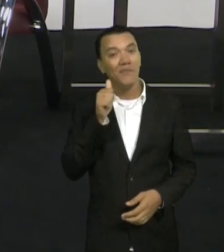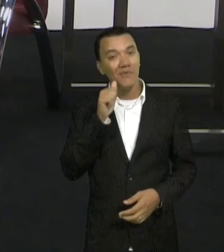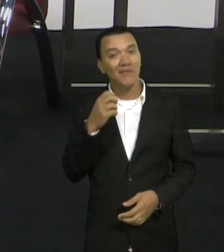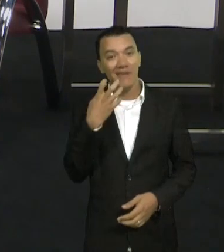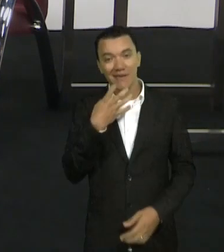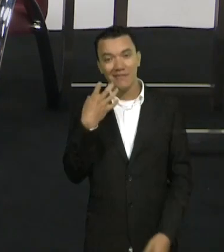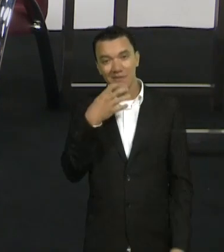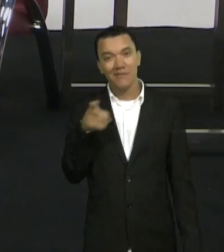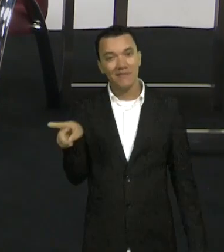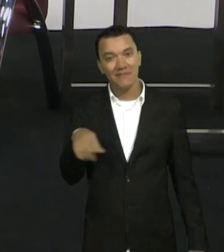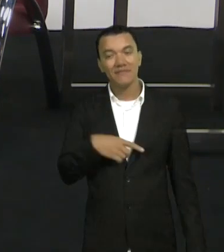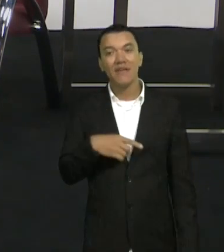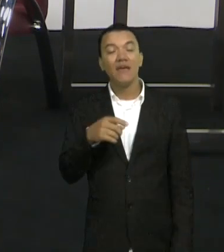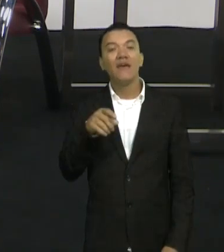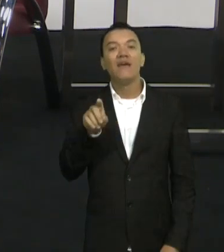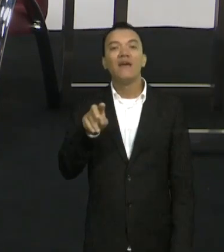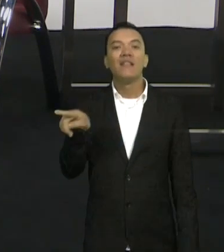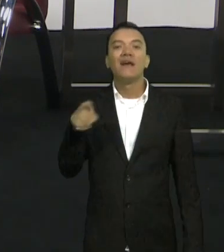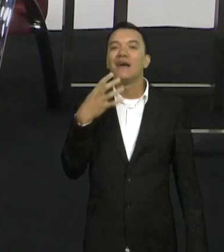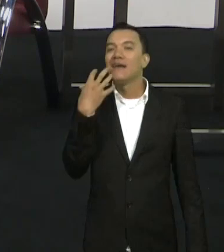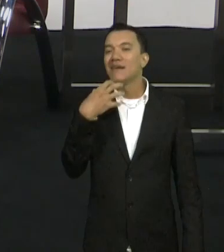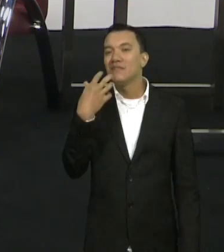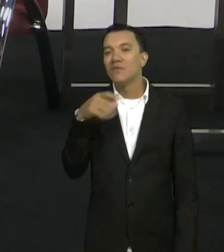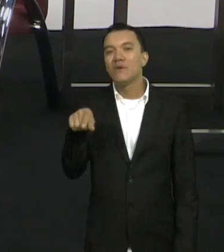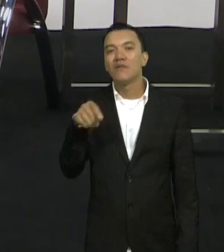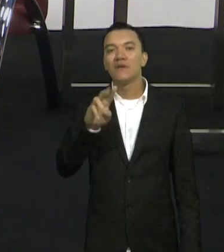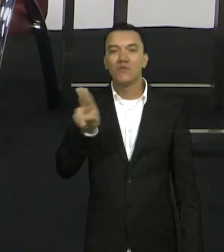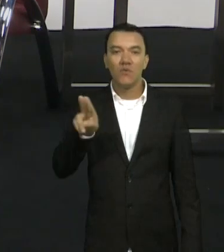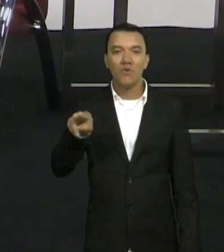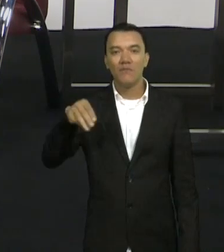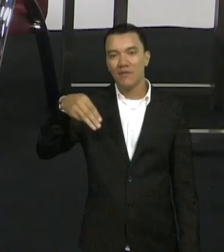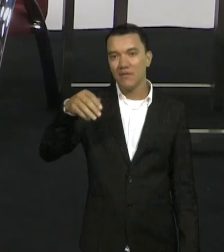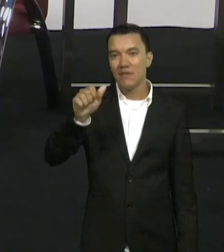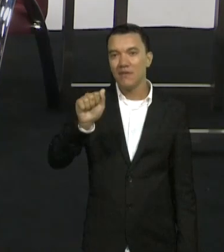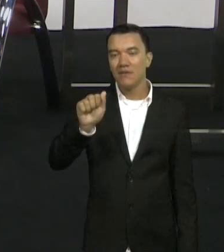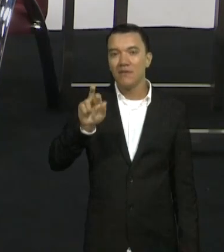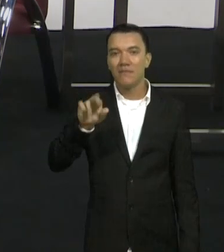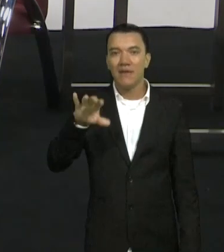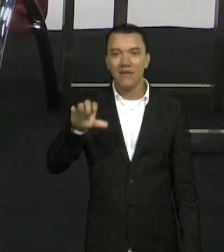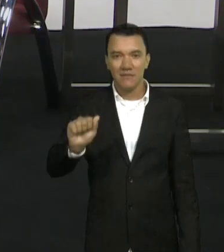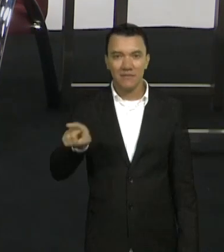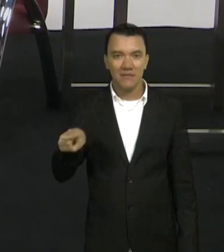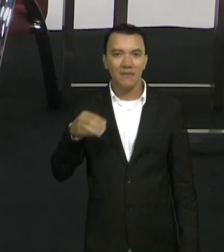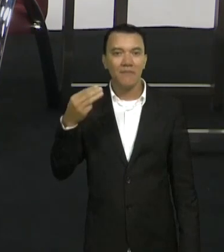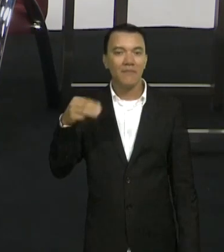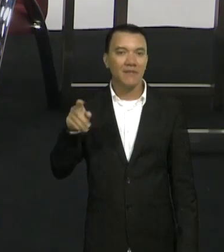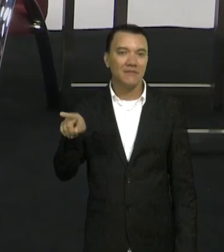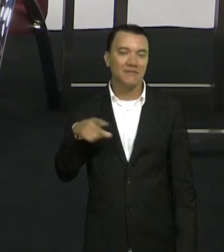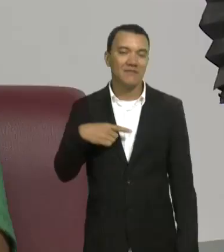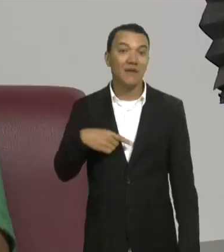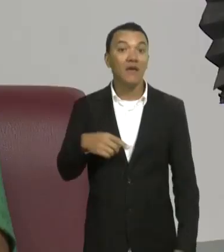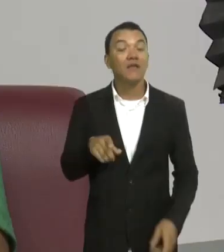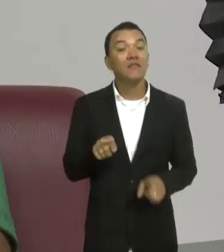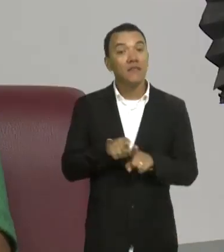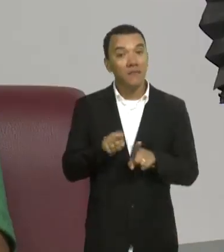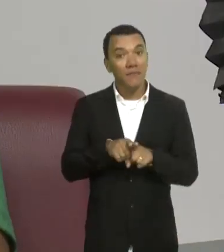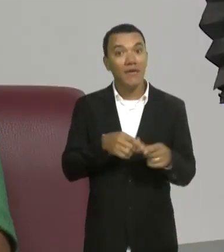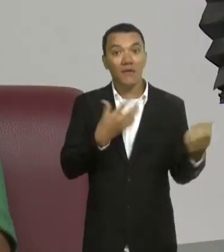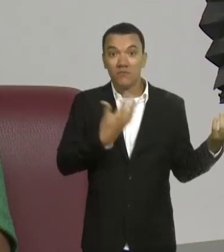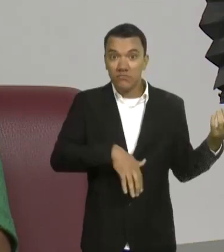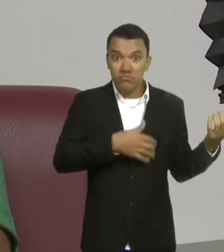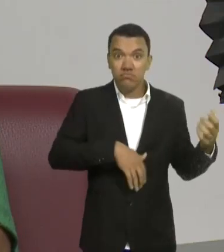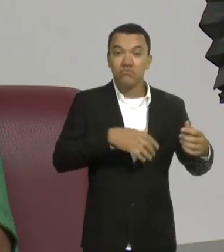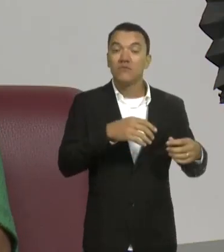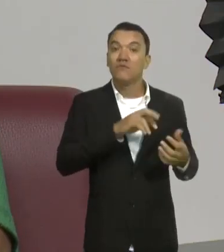Maranhão. Temos isso, Márcia Maranhão. Temos também mulheres tocando. Temos 3 mulheres